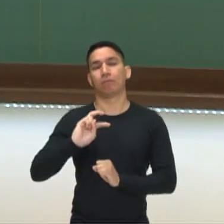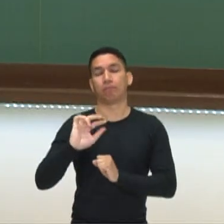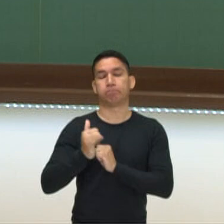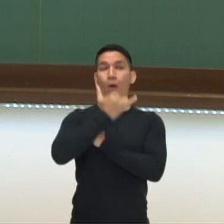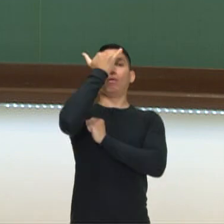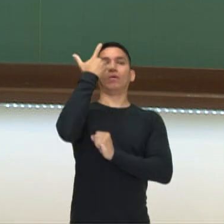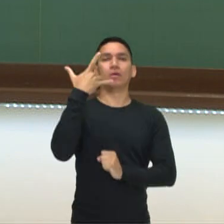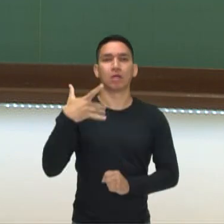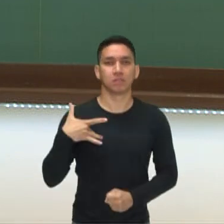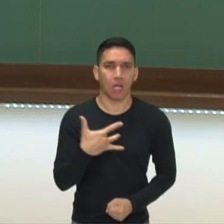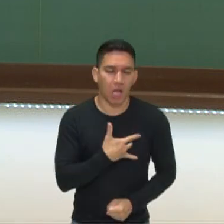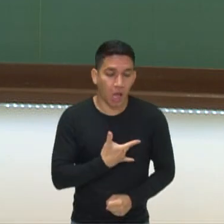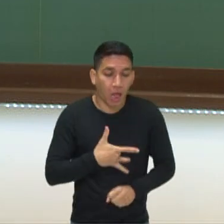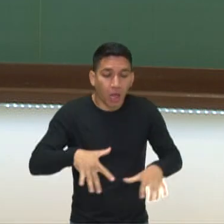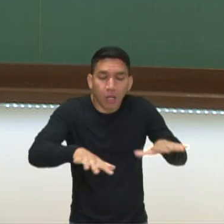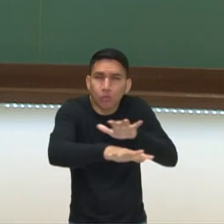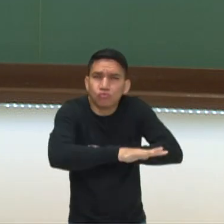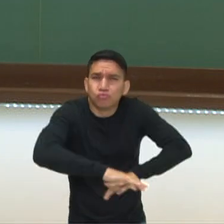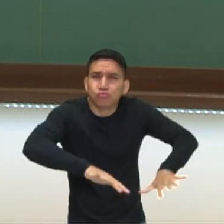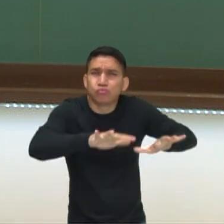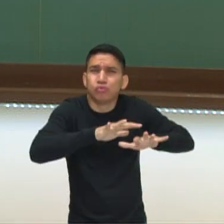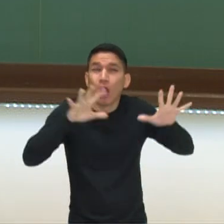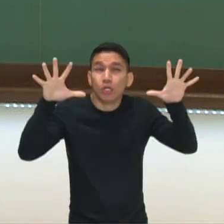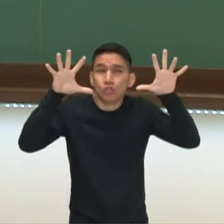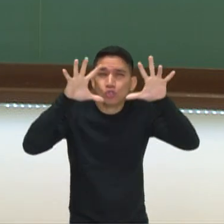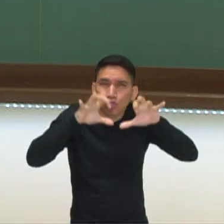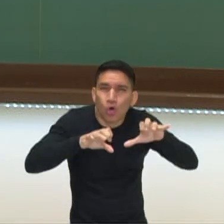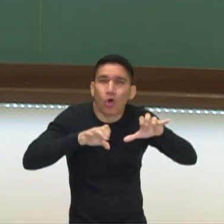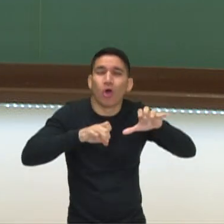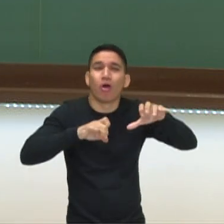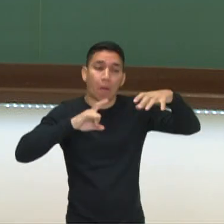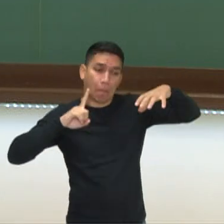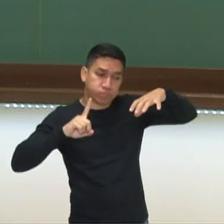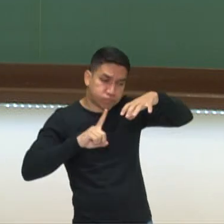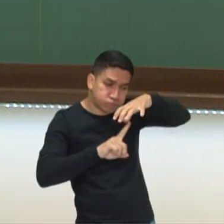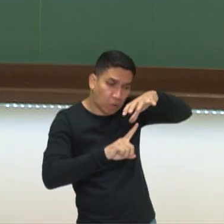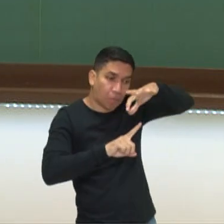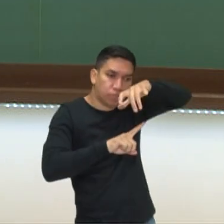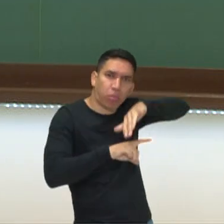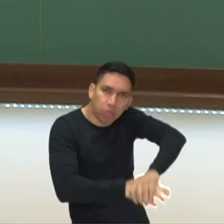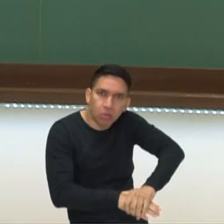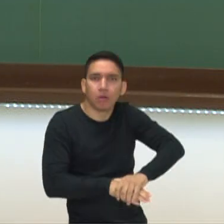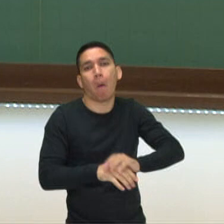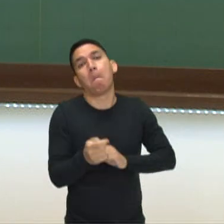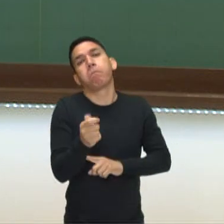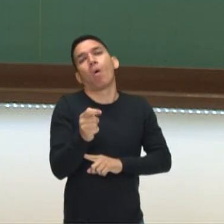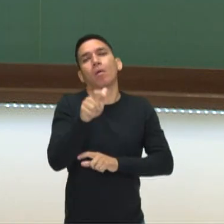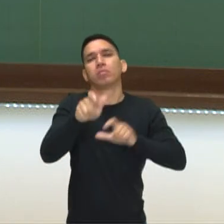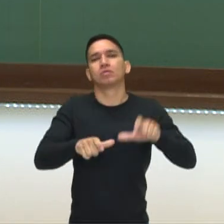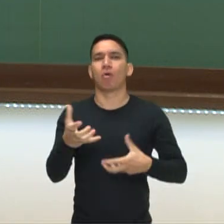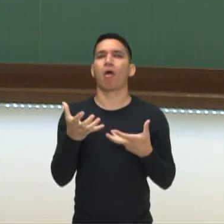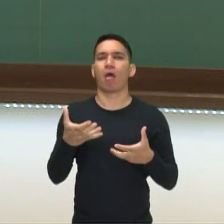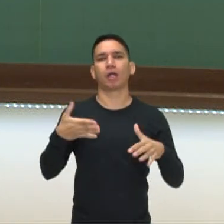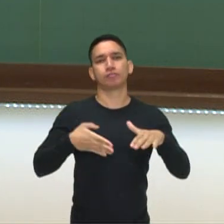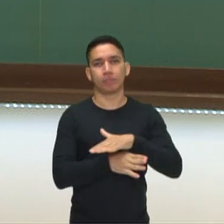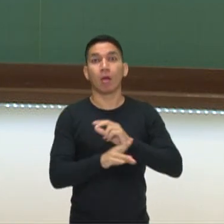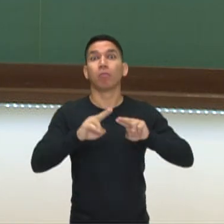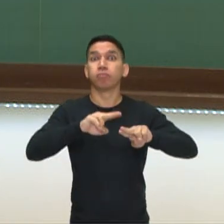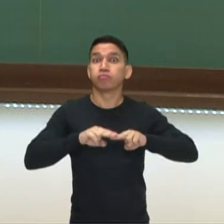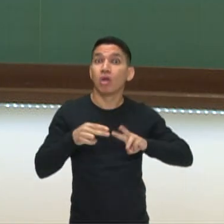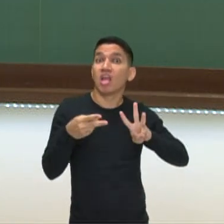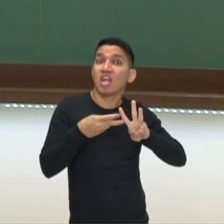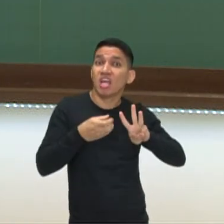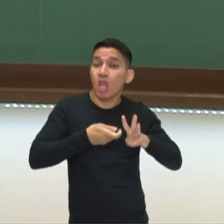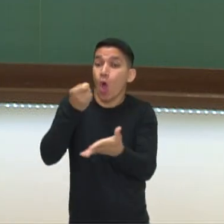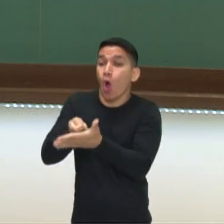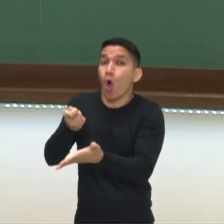está trabalhando no escuro, embaixo da terra, então é uma situação, é um trabalho que poucos querem fazer, E esses indígenas, eles eram